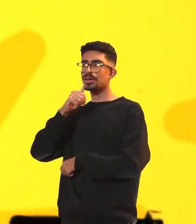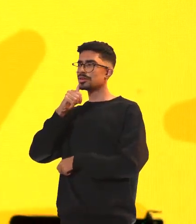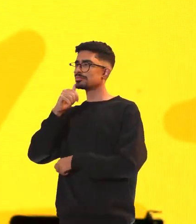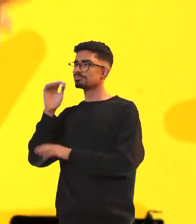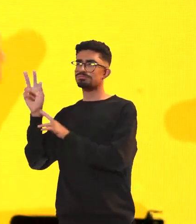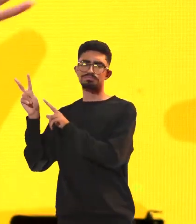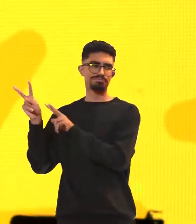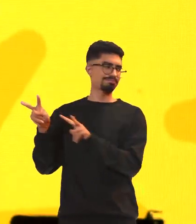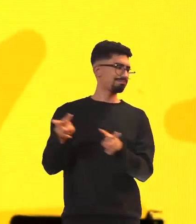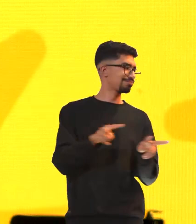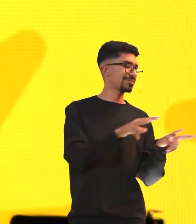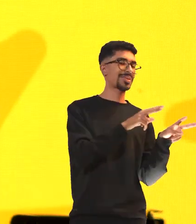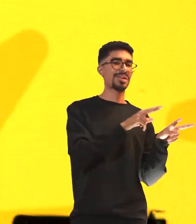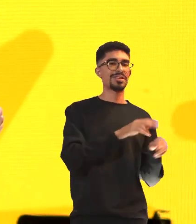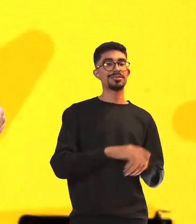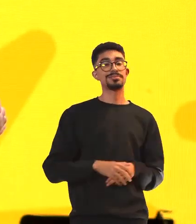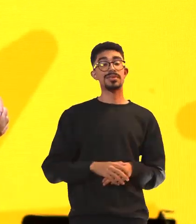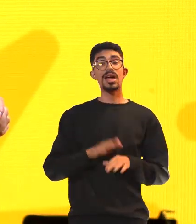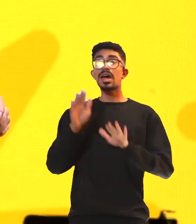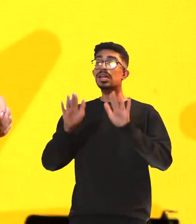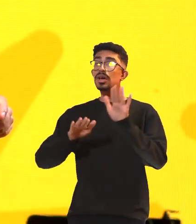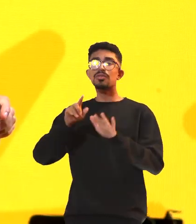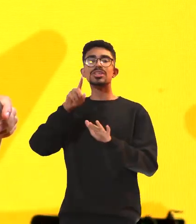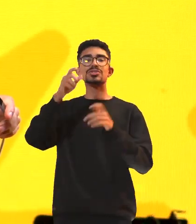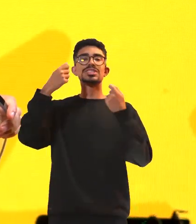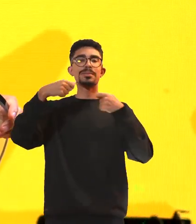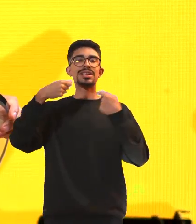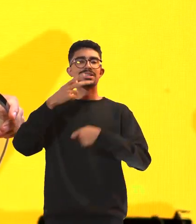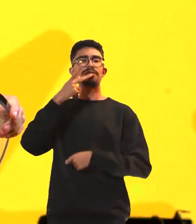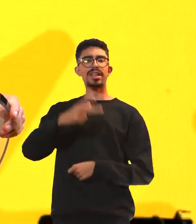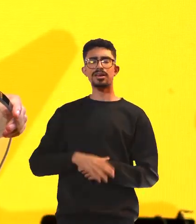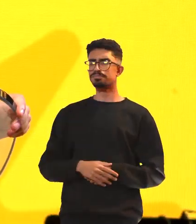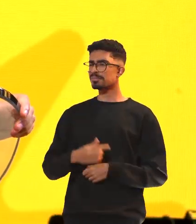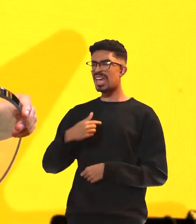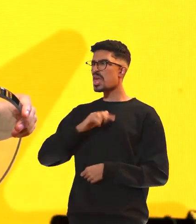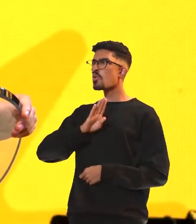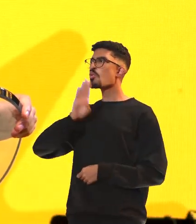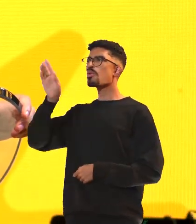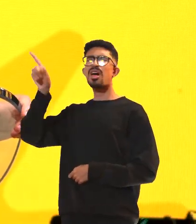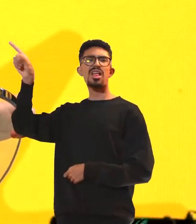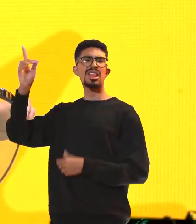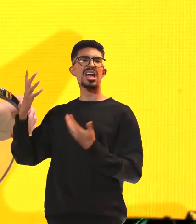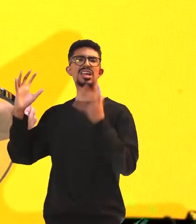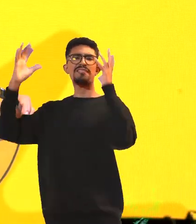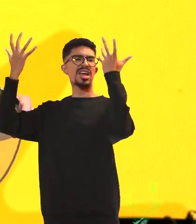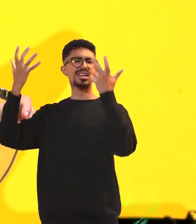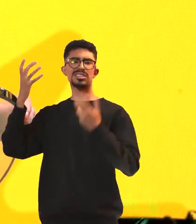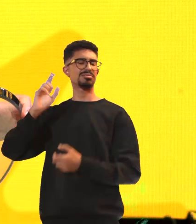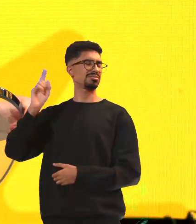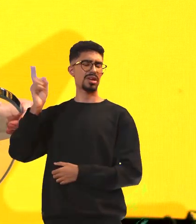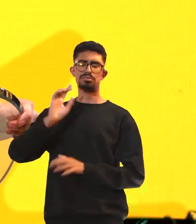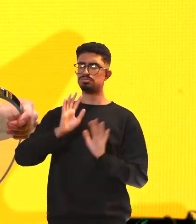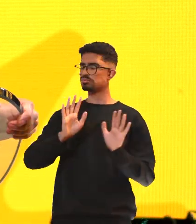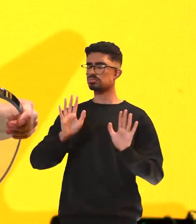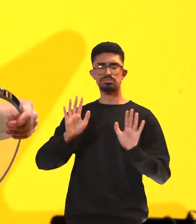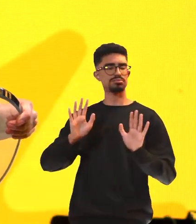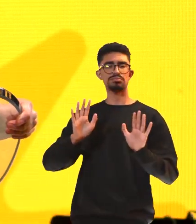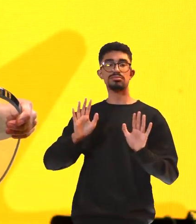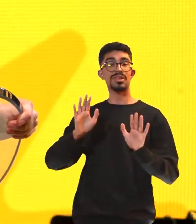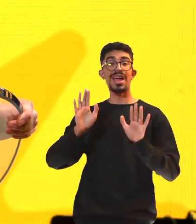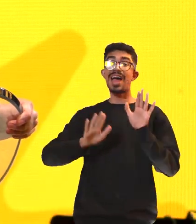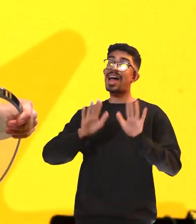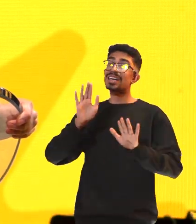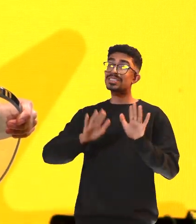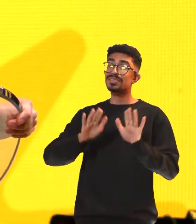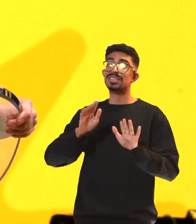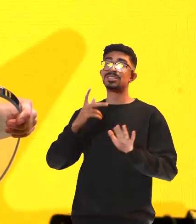dizer, não vou nesse lugar, acabou. Às vezes o escape é uma palavra, não. Às vezes é um desinstalar